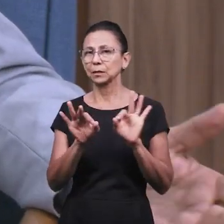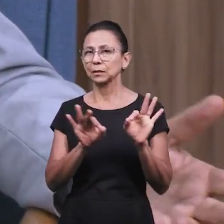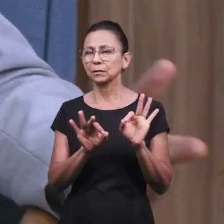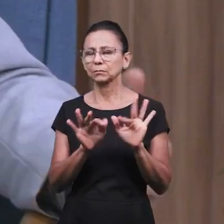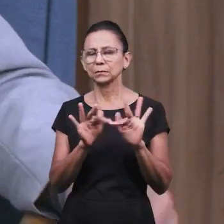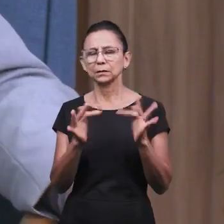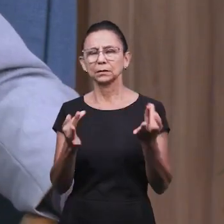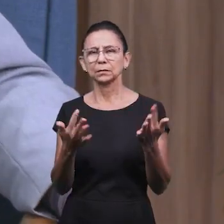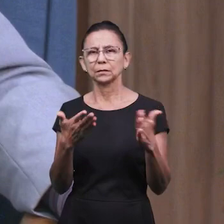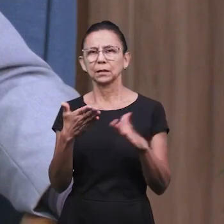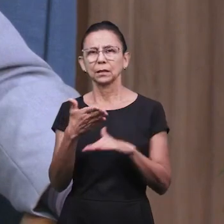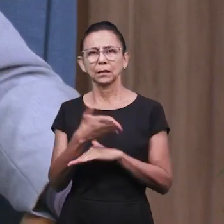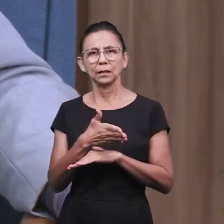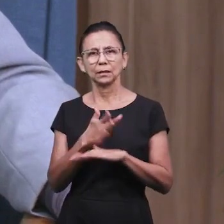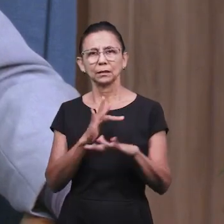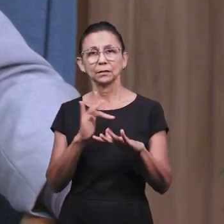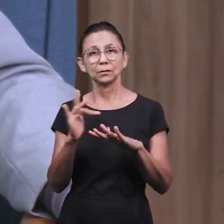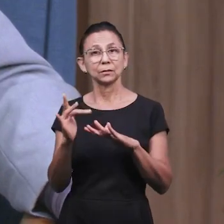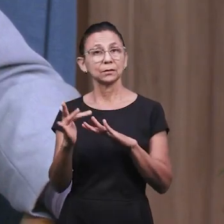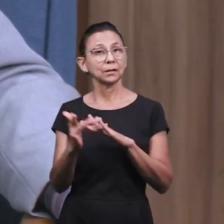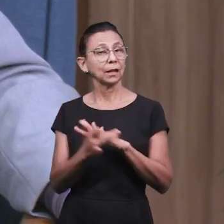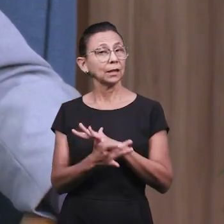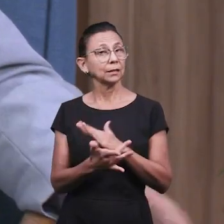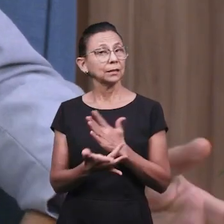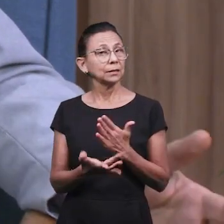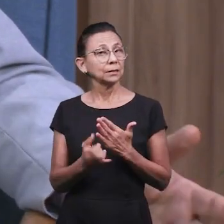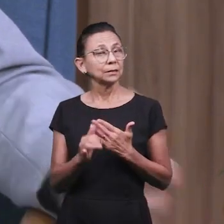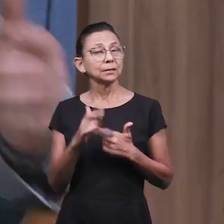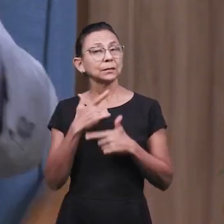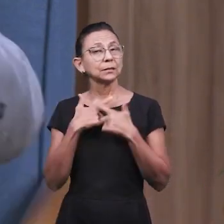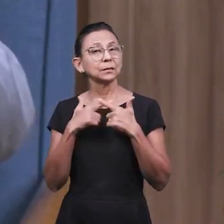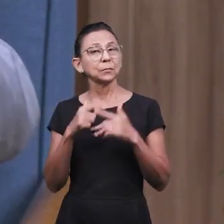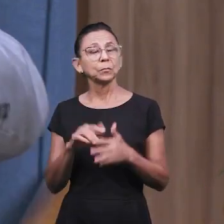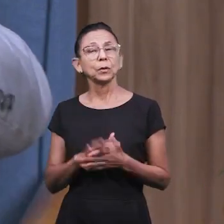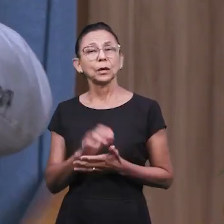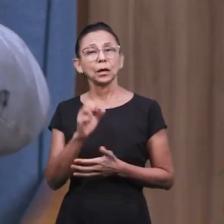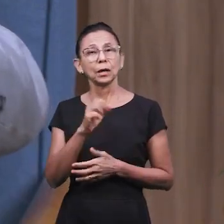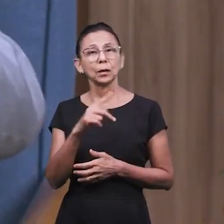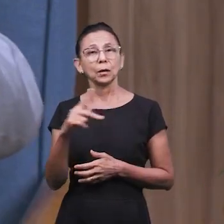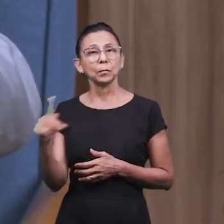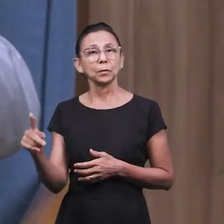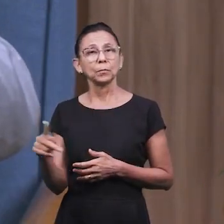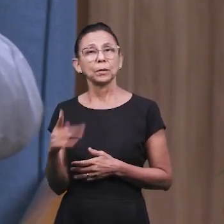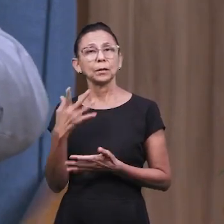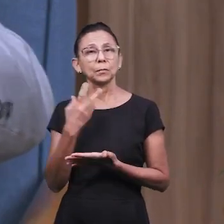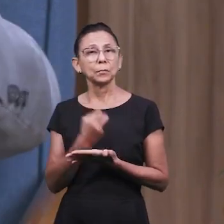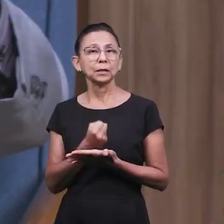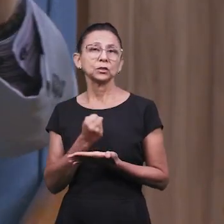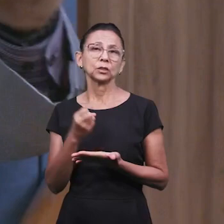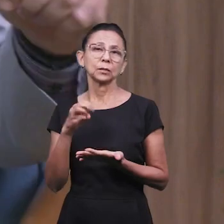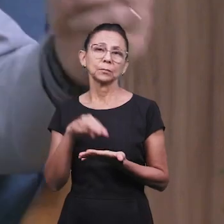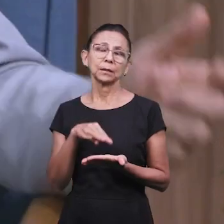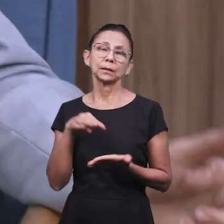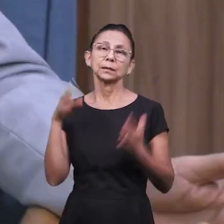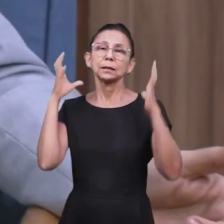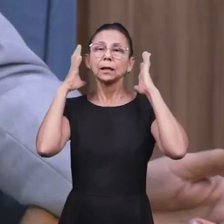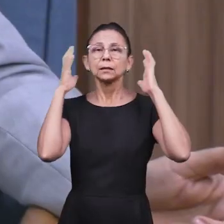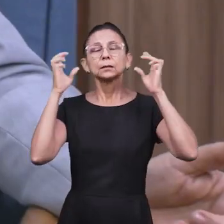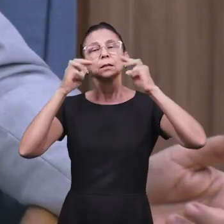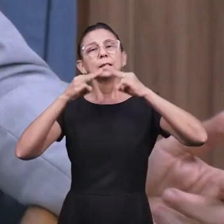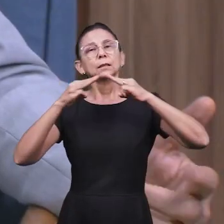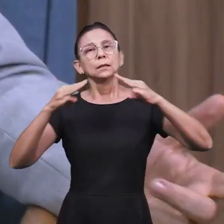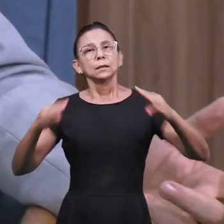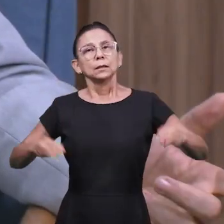É simples, acesse as nossas redes sociais e também, se desejar, pode baixar os aplicativos da Igreja Cristã Maranata e da Rádio